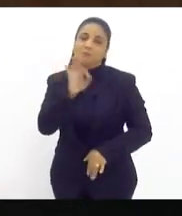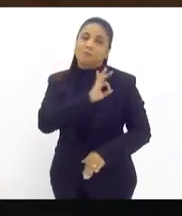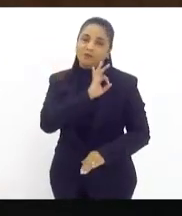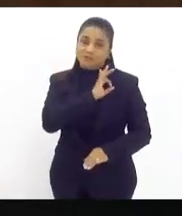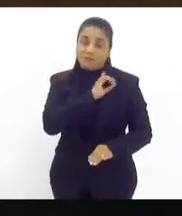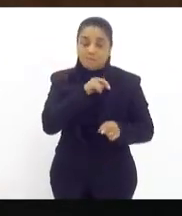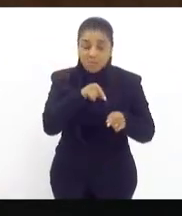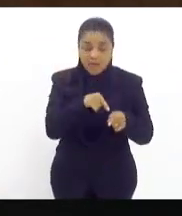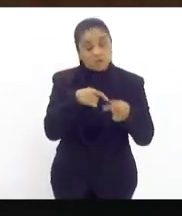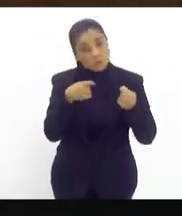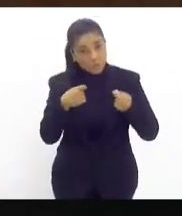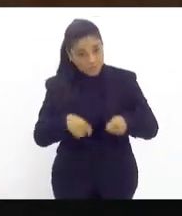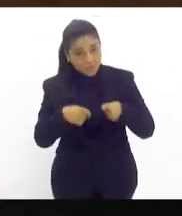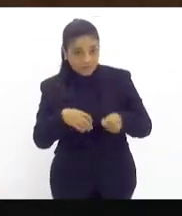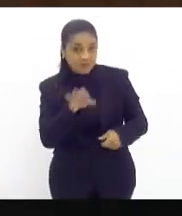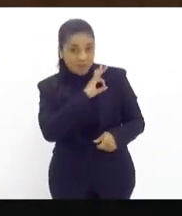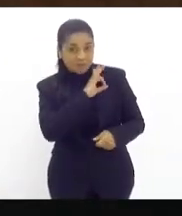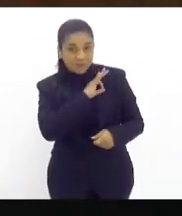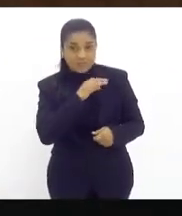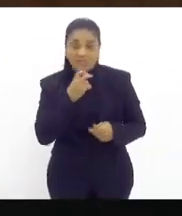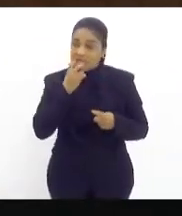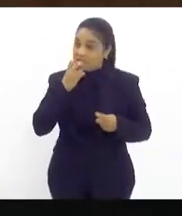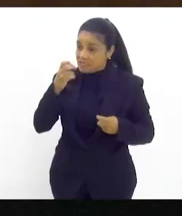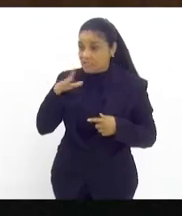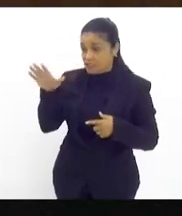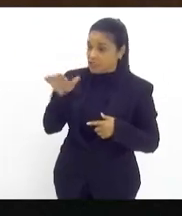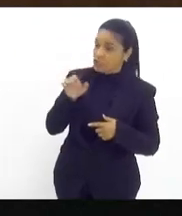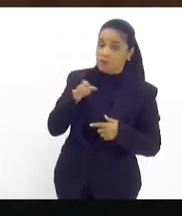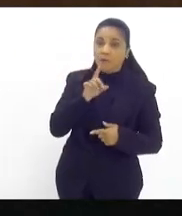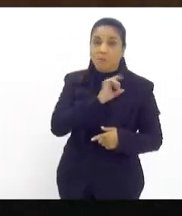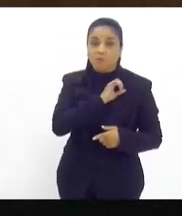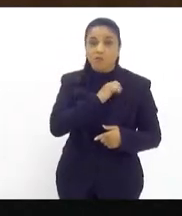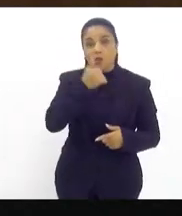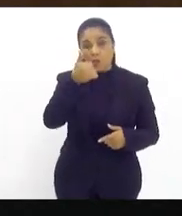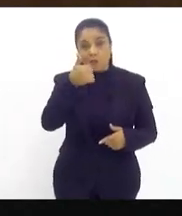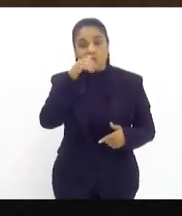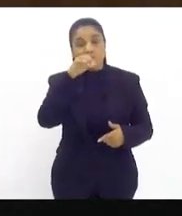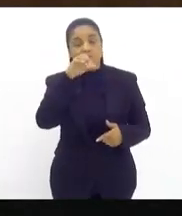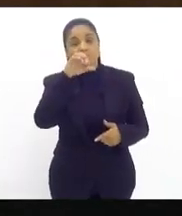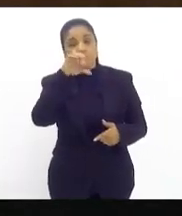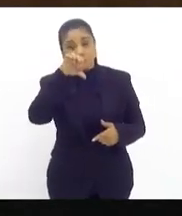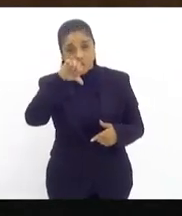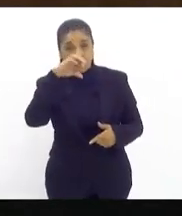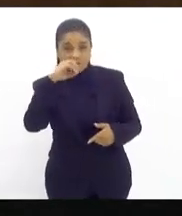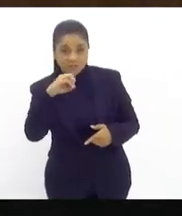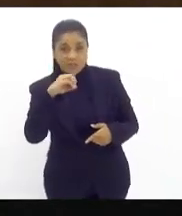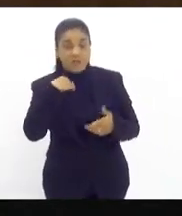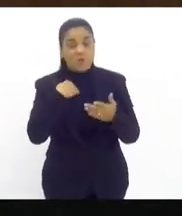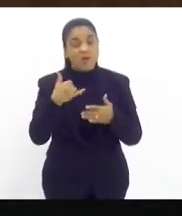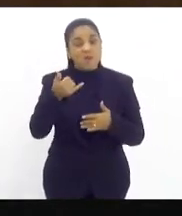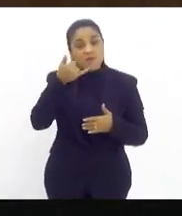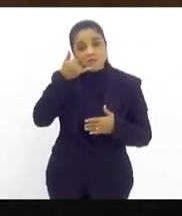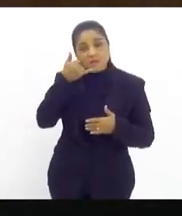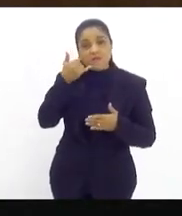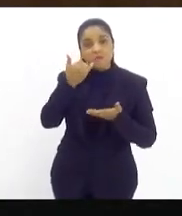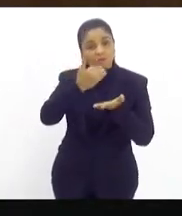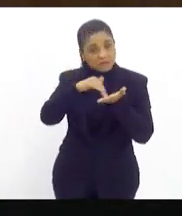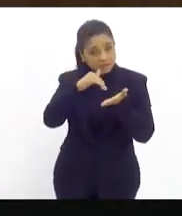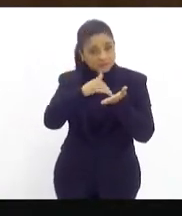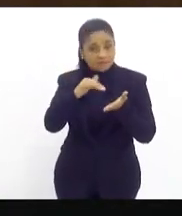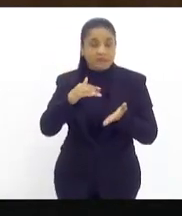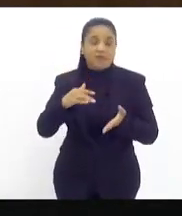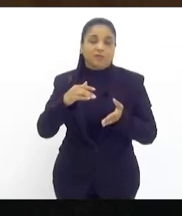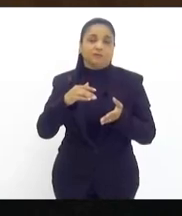eles precisam aí eles correm gritam um nove zero liga para o secretário e o que a gente está